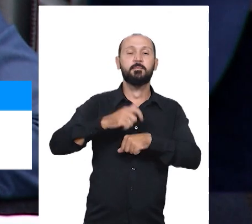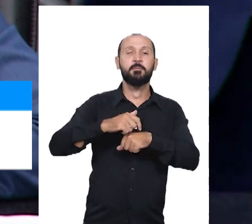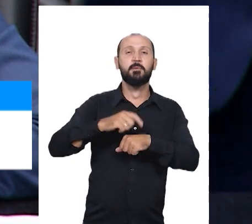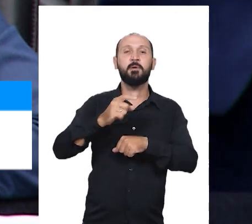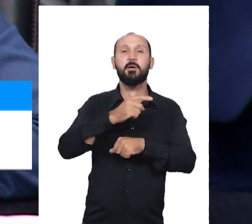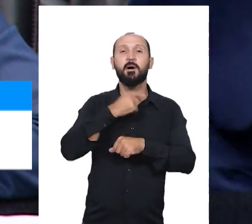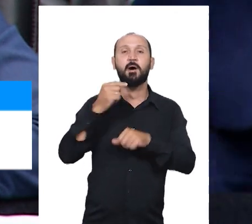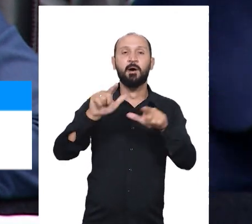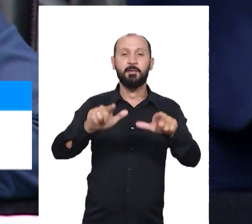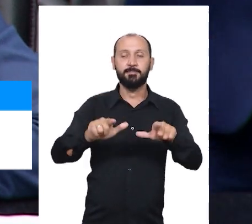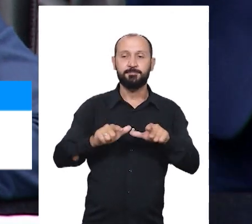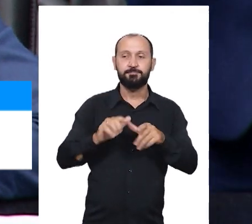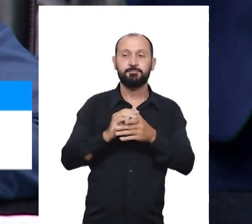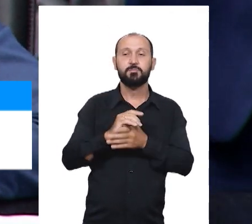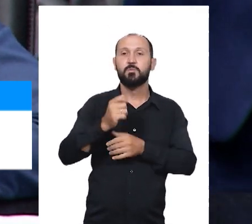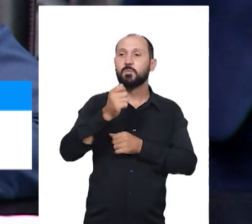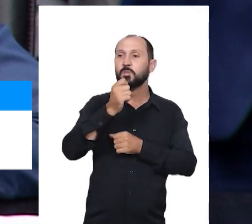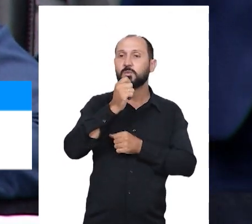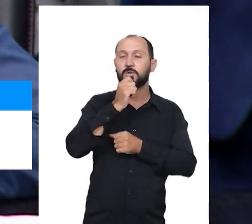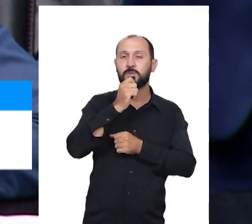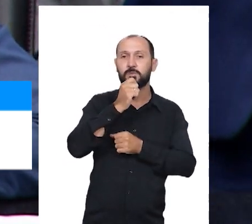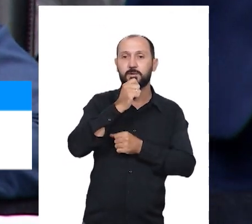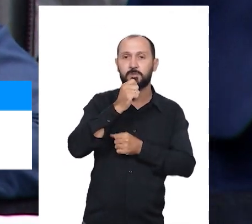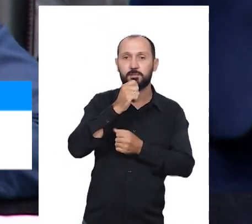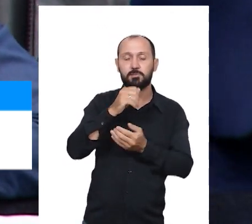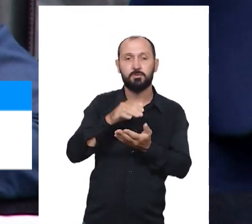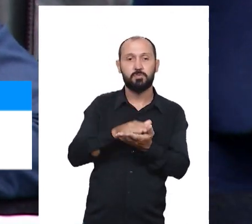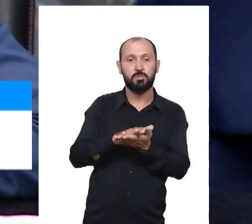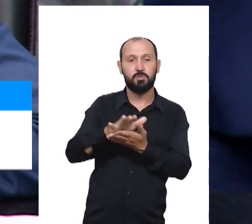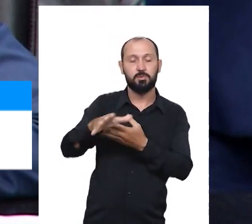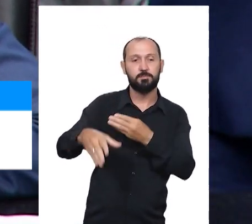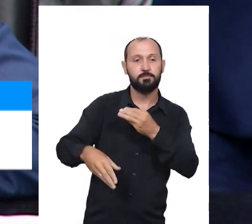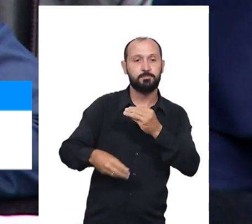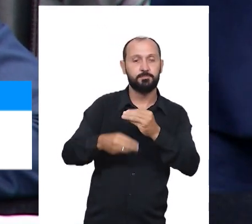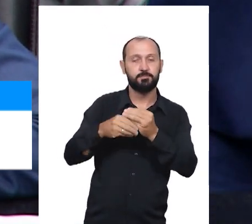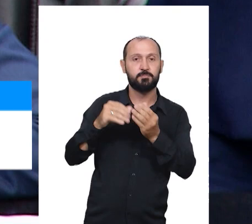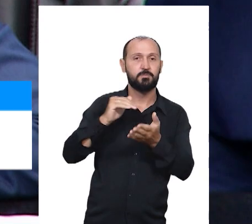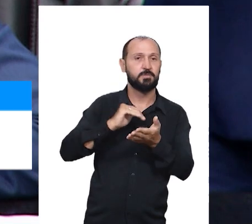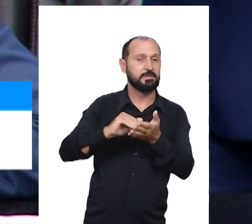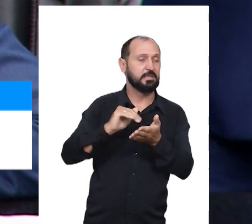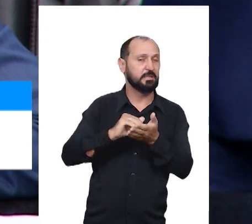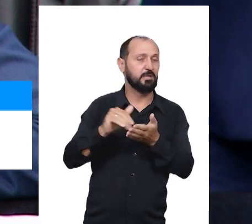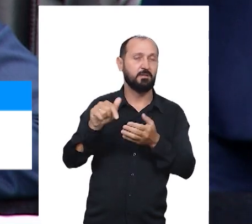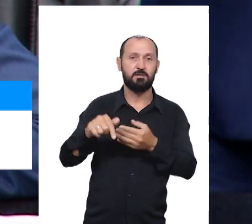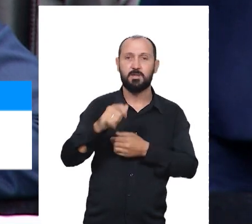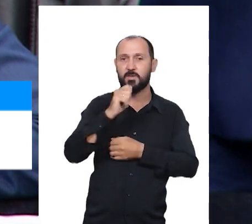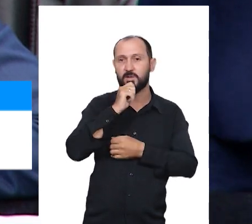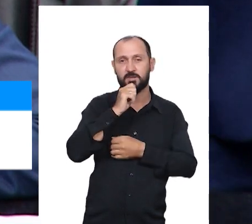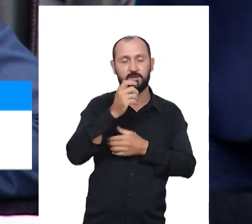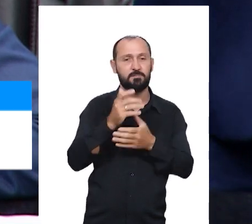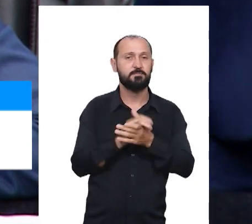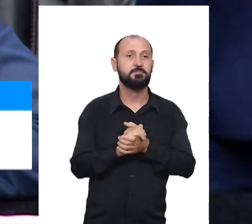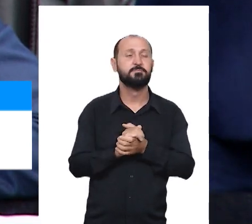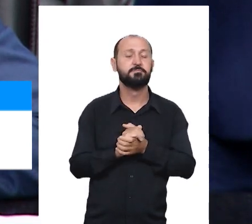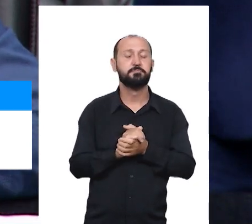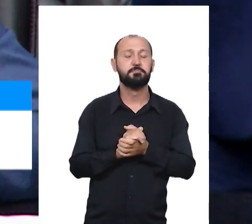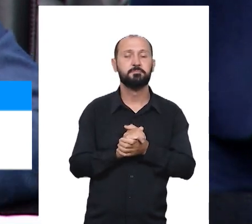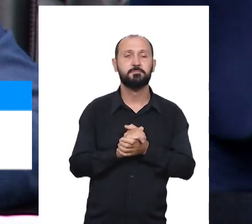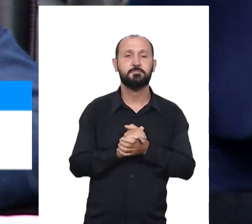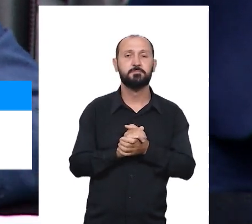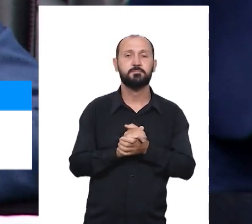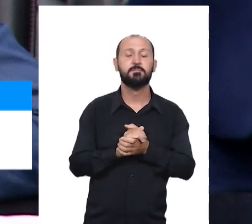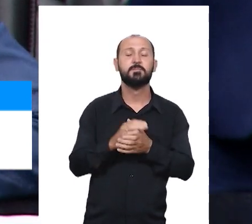com o atestado de óbito. Sequer o atestado de óbito teria sido juntado na secretaria dessa casa,